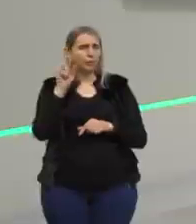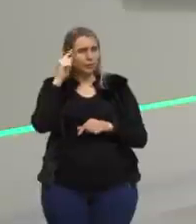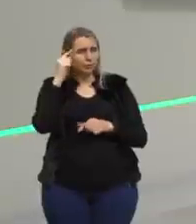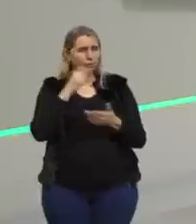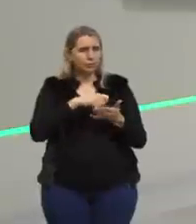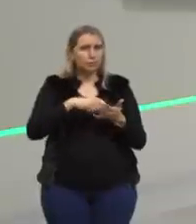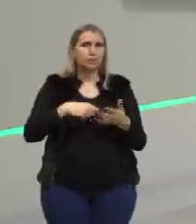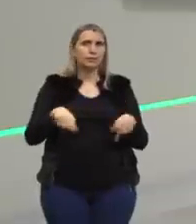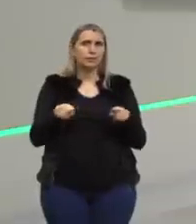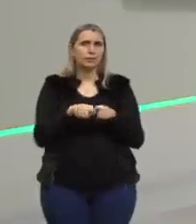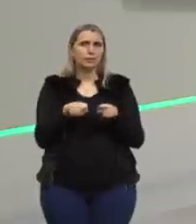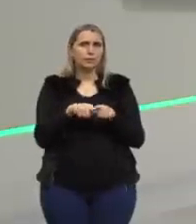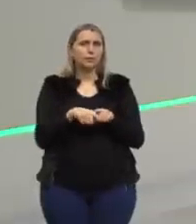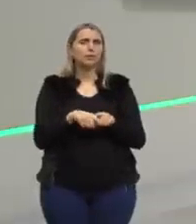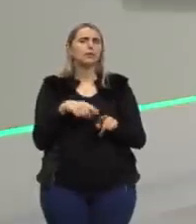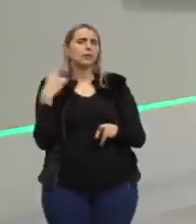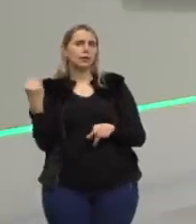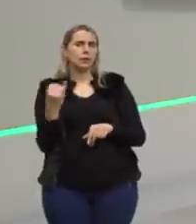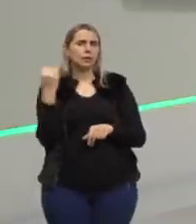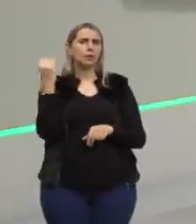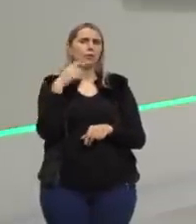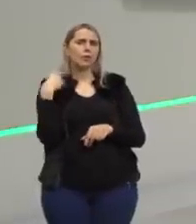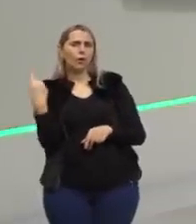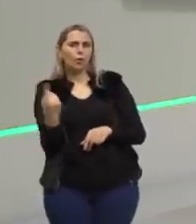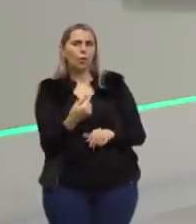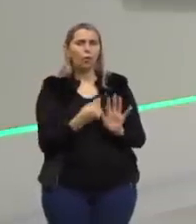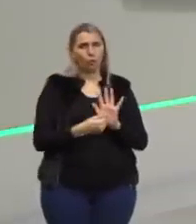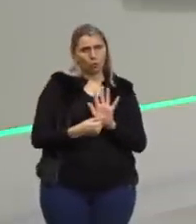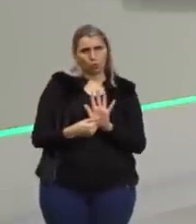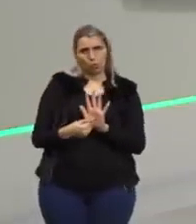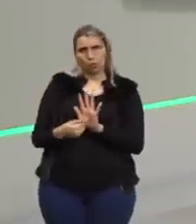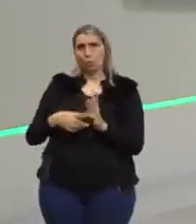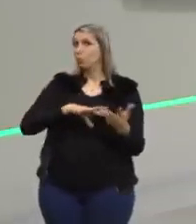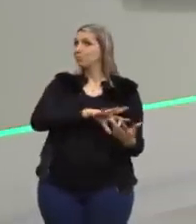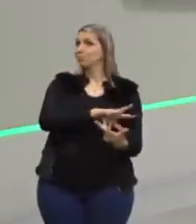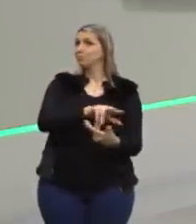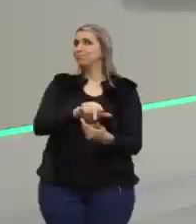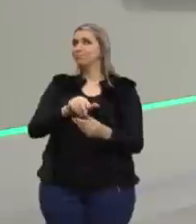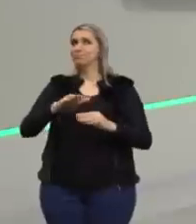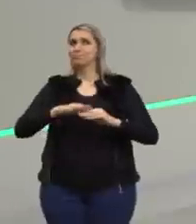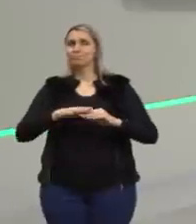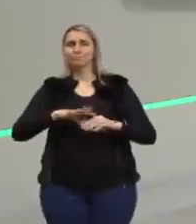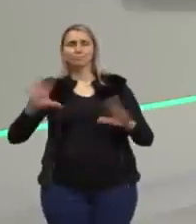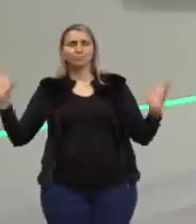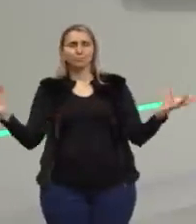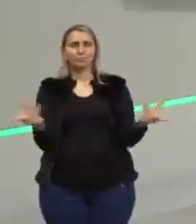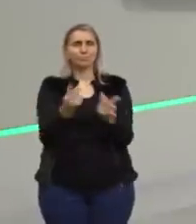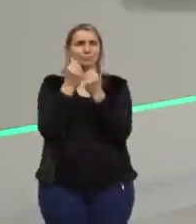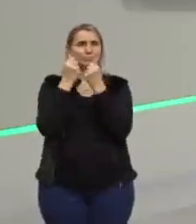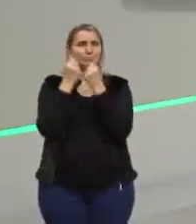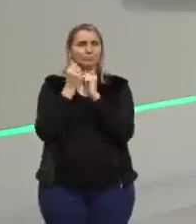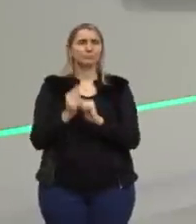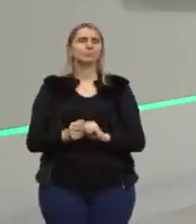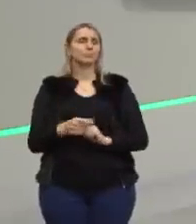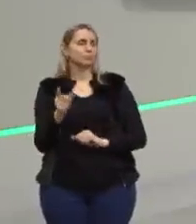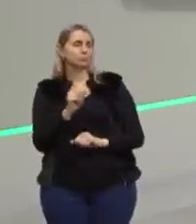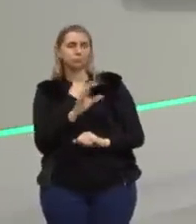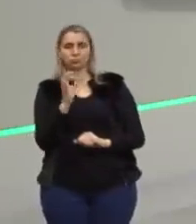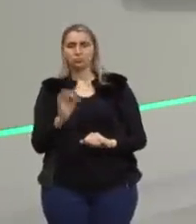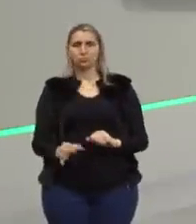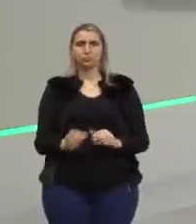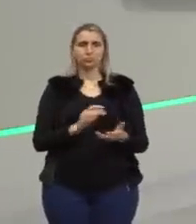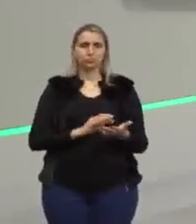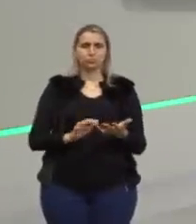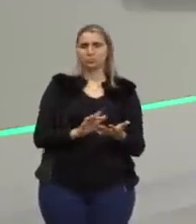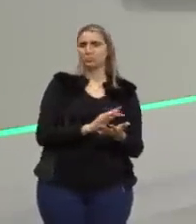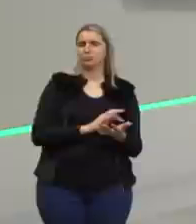que é importante, para nós também mostrarmos para o mundo que matemática é maravilhoso. Certo? Que não é só